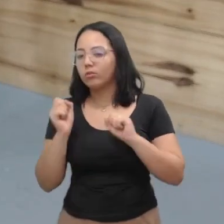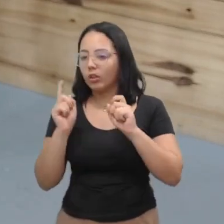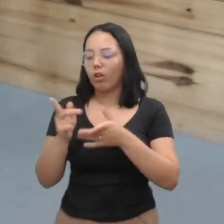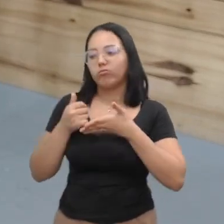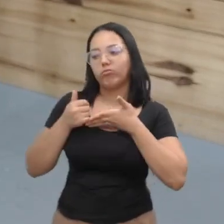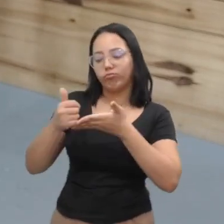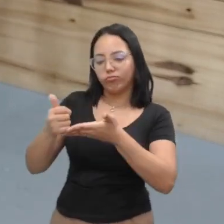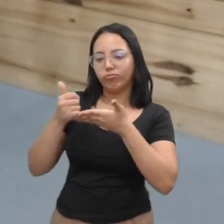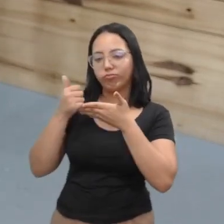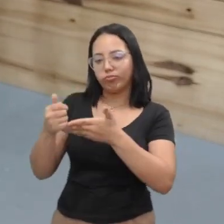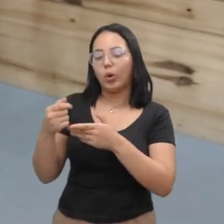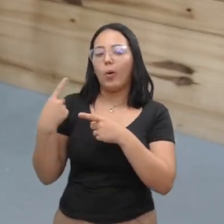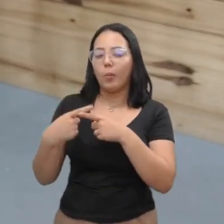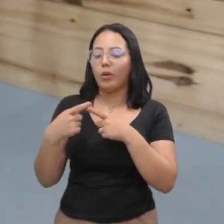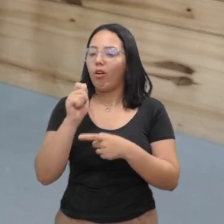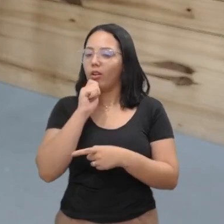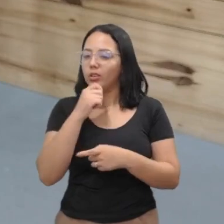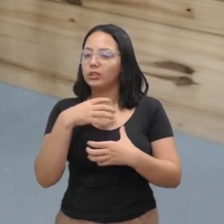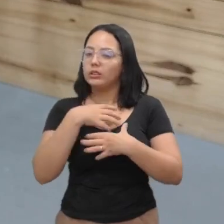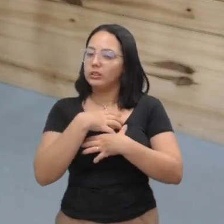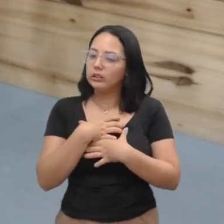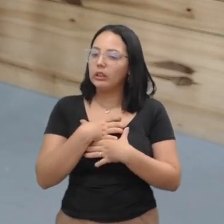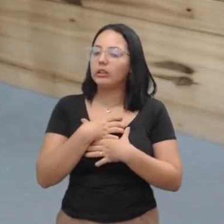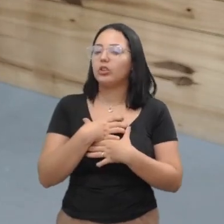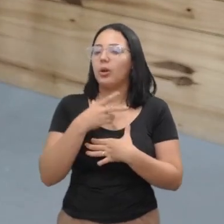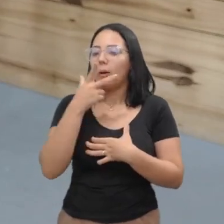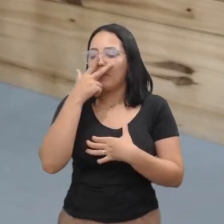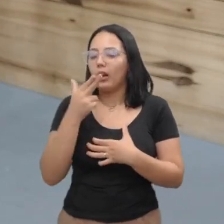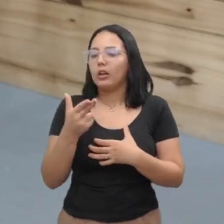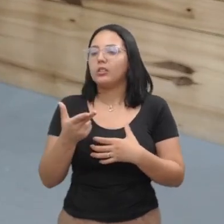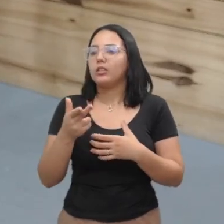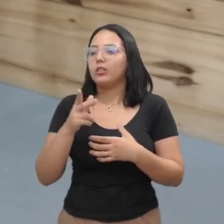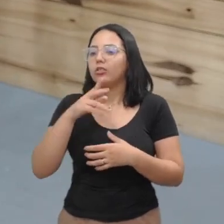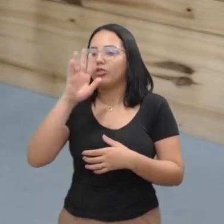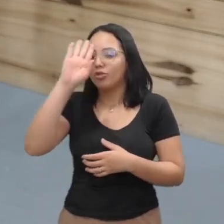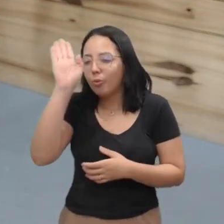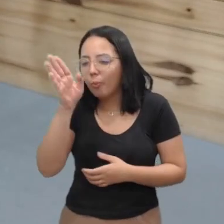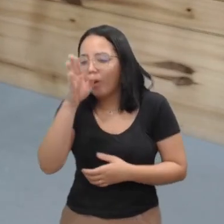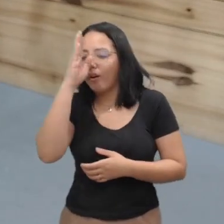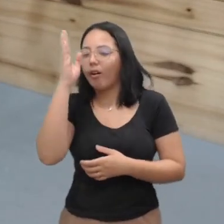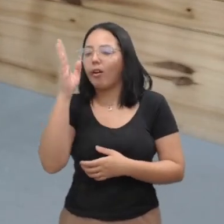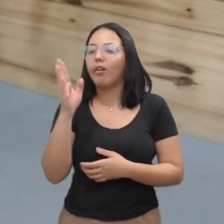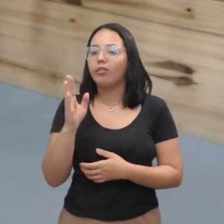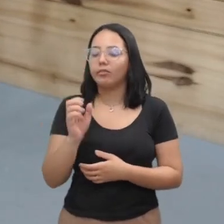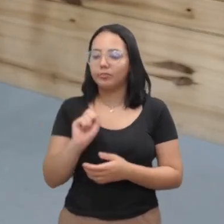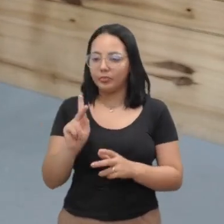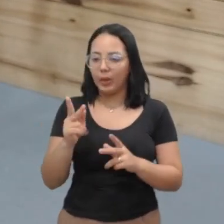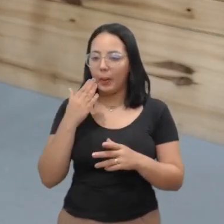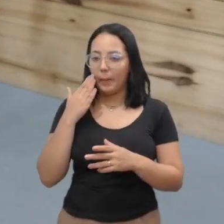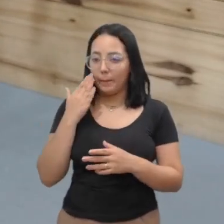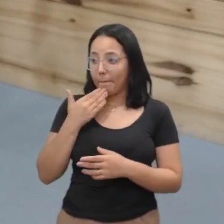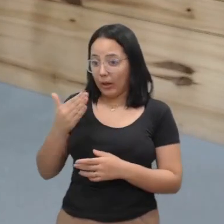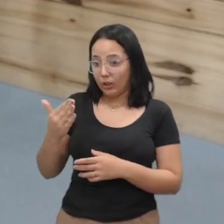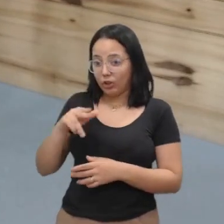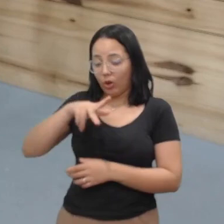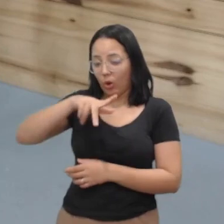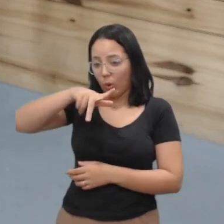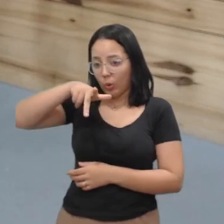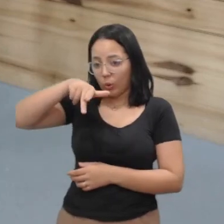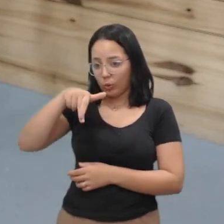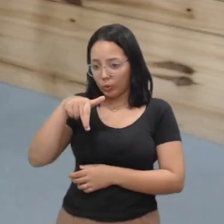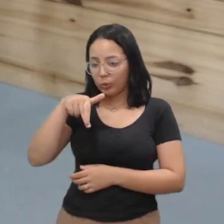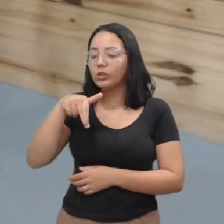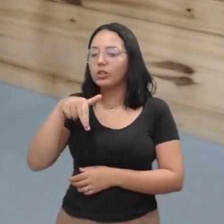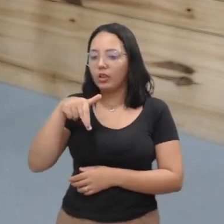ela ainda está ainda se sentindo naquela ânsia de querer desmaiar, mas ela não cai mais. Aí pede para ela cruzar as pernas e